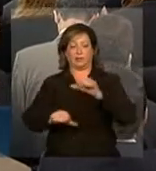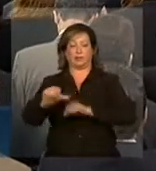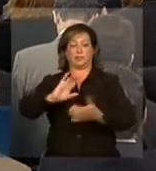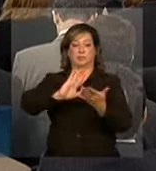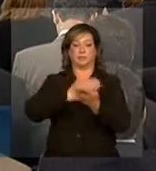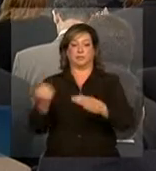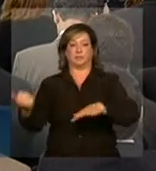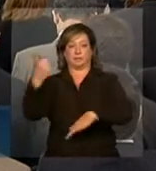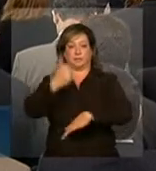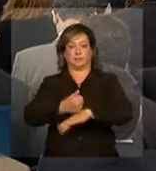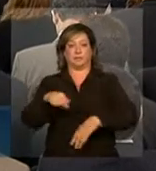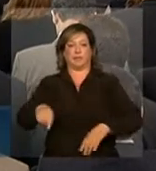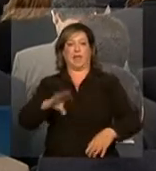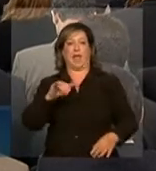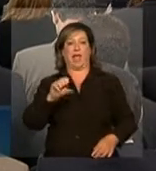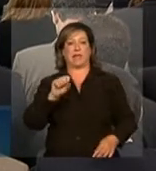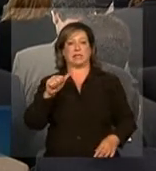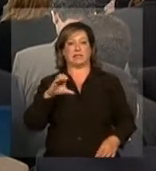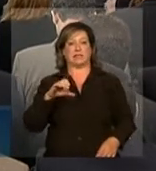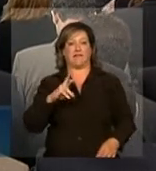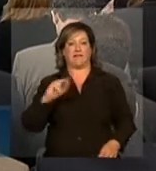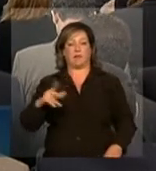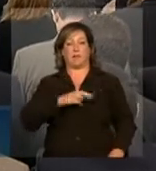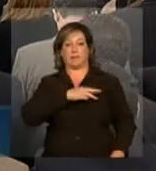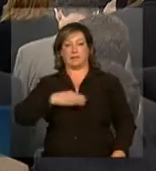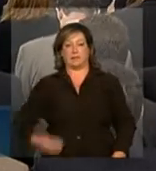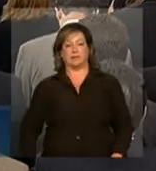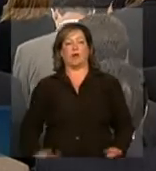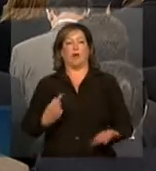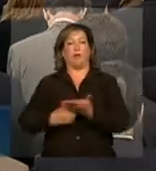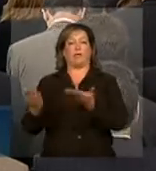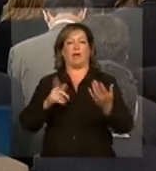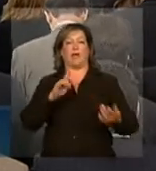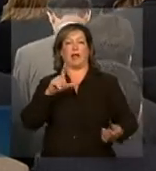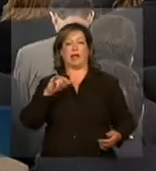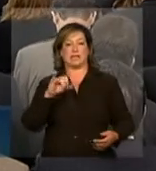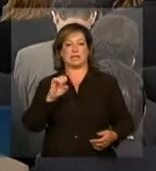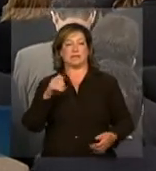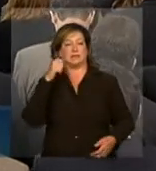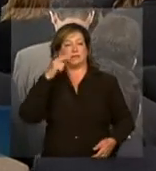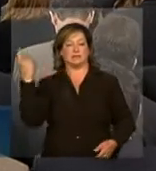ministro-chefe da Casa Civil da Presidência da República, convidamos a senhora Gleisi Hoffmann.